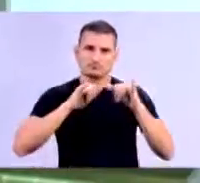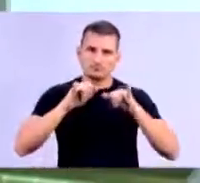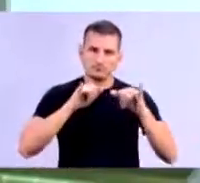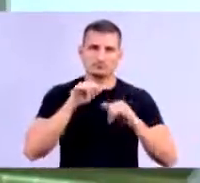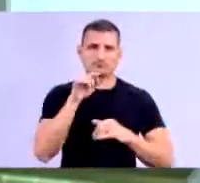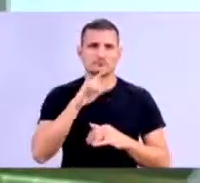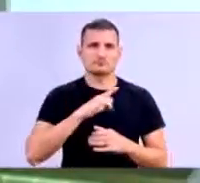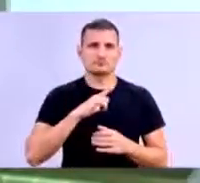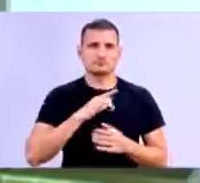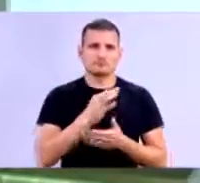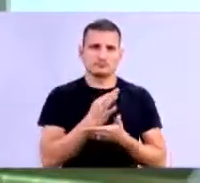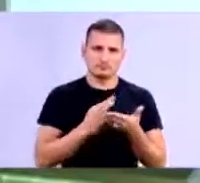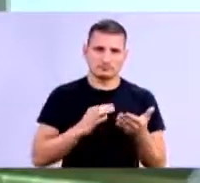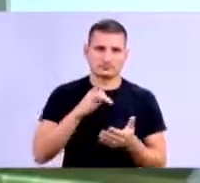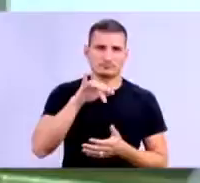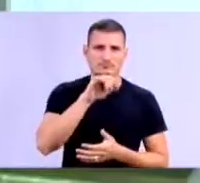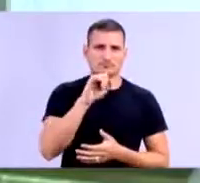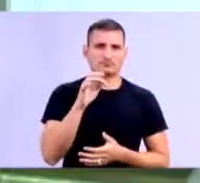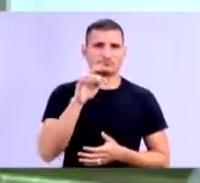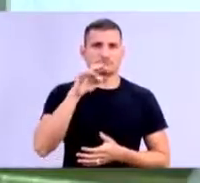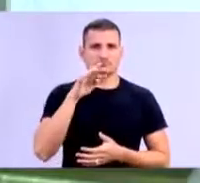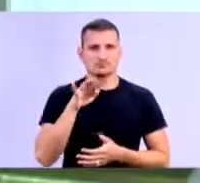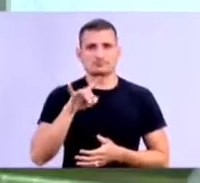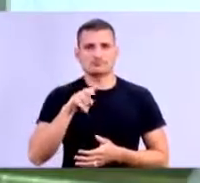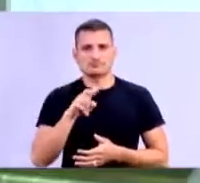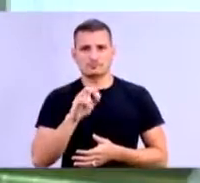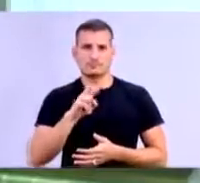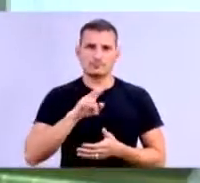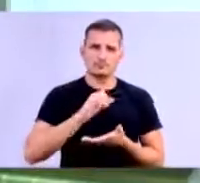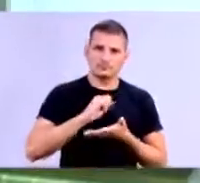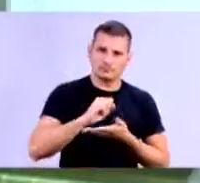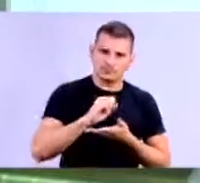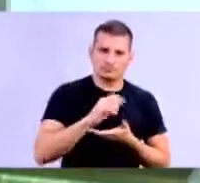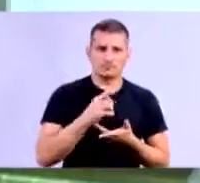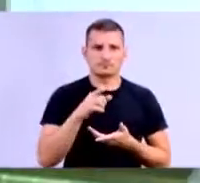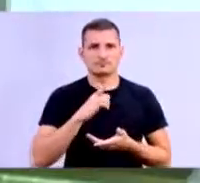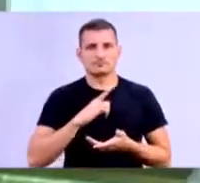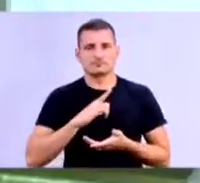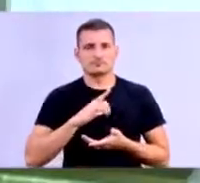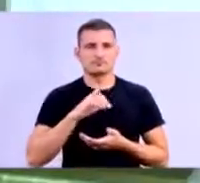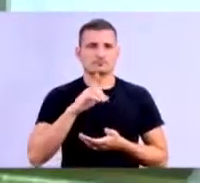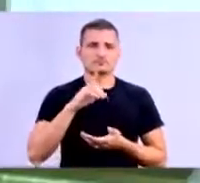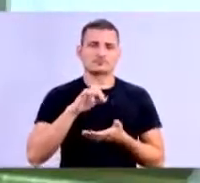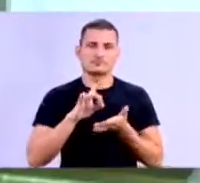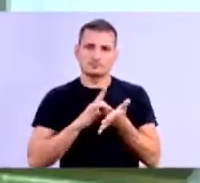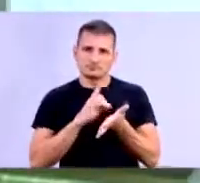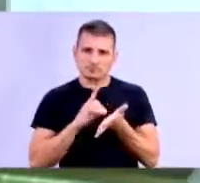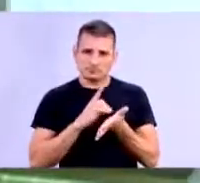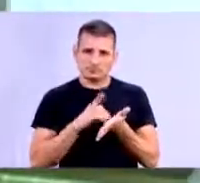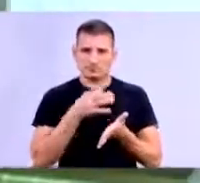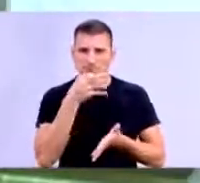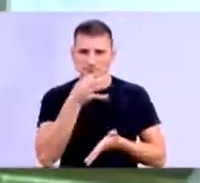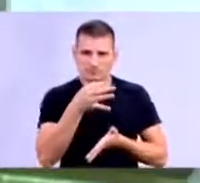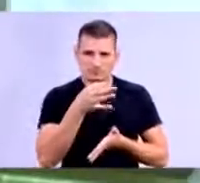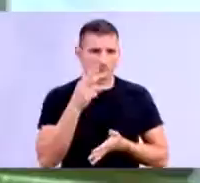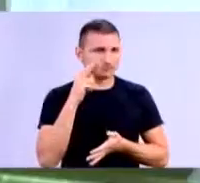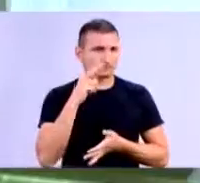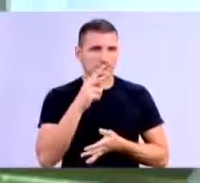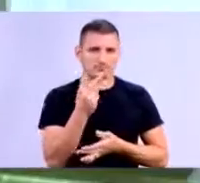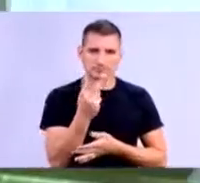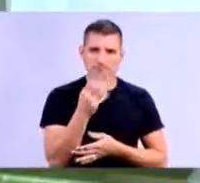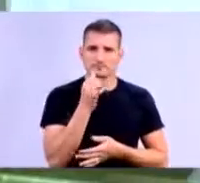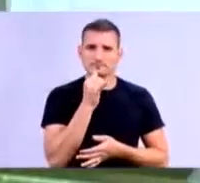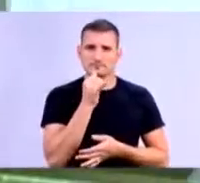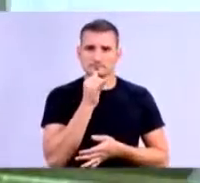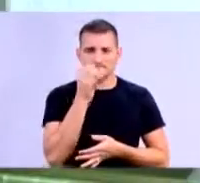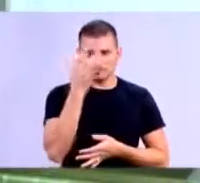texto dissertativo que vai defender um ponto de vista, você tem uma dissertação argumentativa. Vamos ver esses dois exemplos para